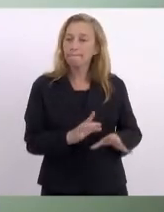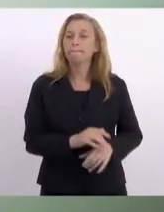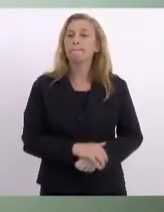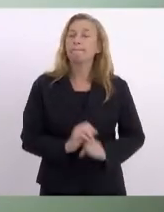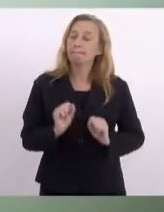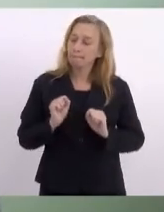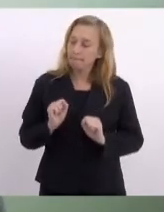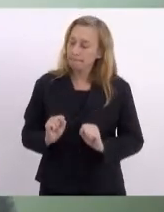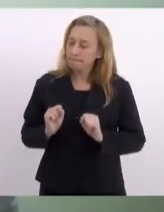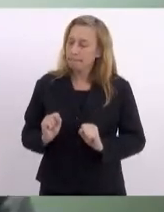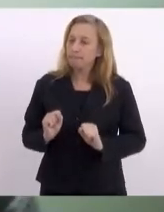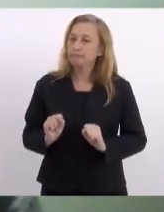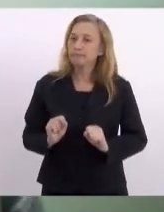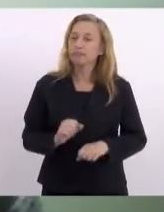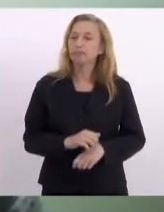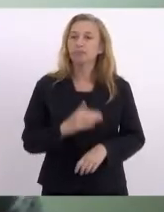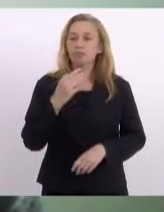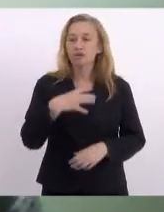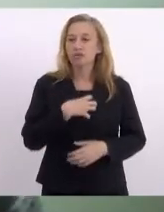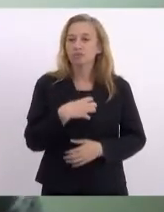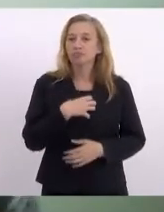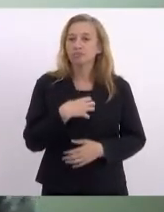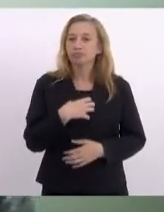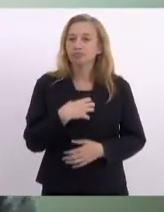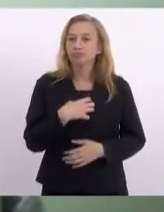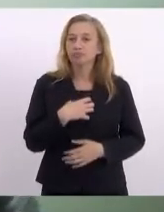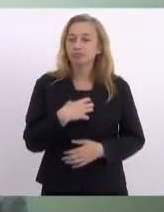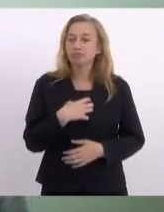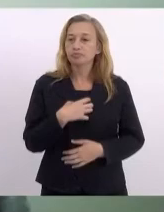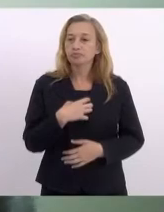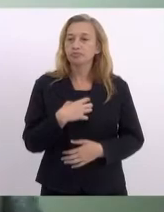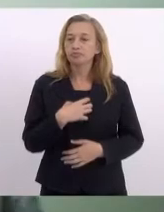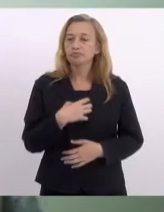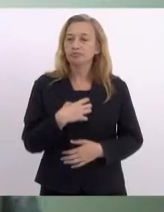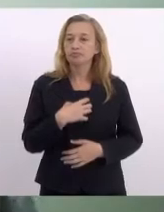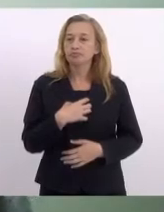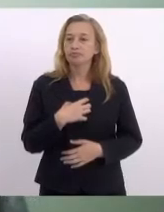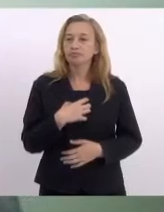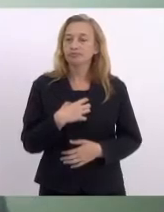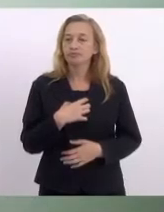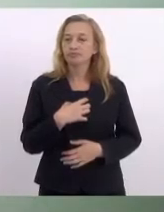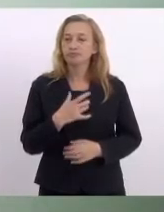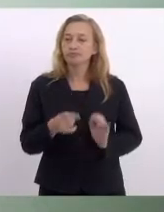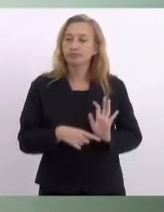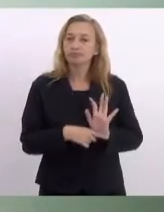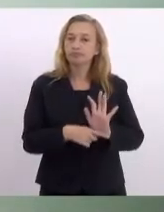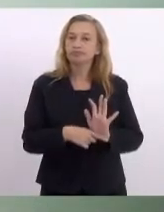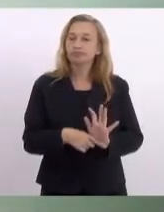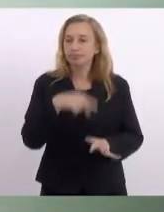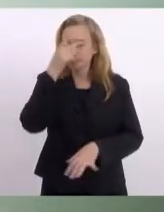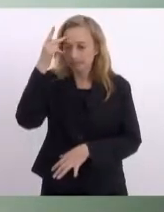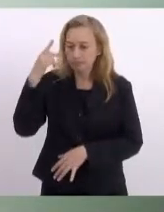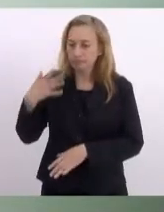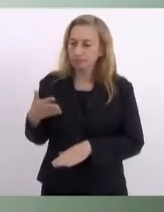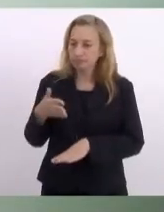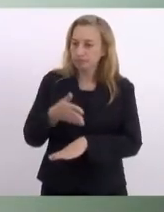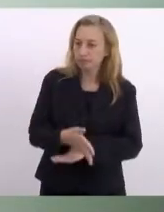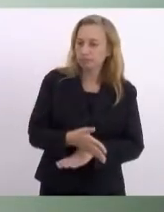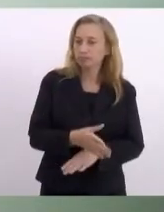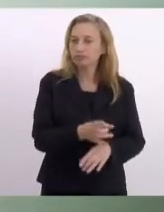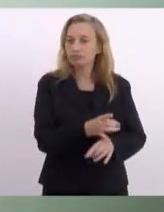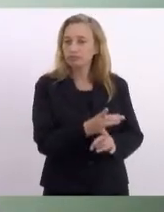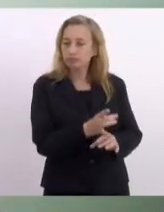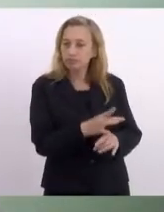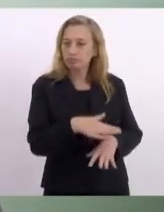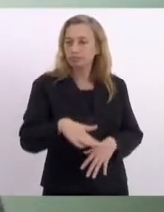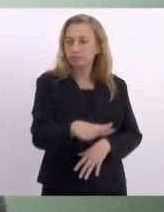gente possa, nesse sentido, não é dar mais conforto a essas pessoas que chegam ao estabelecimento comercial.